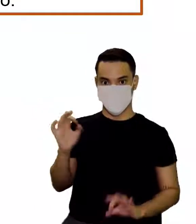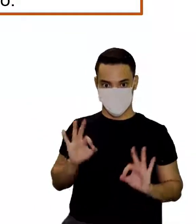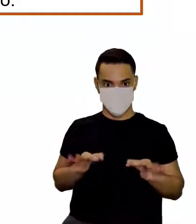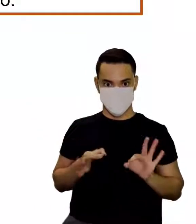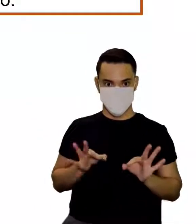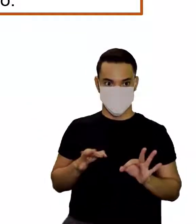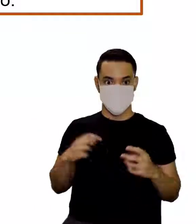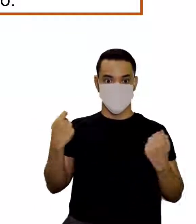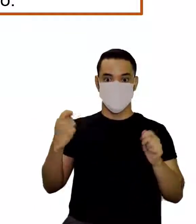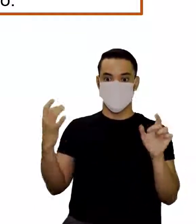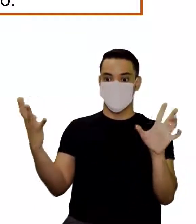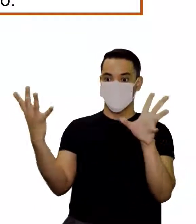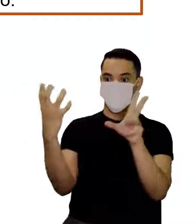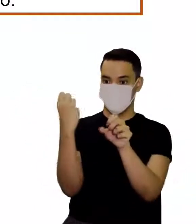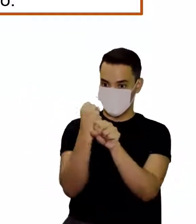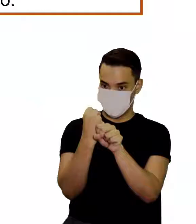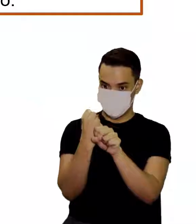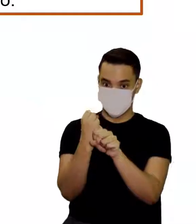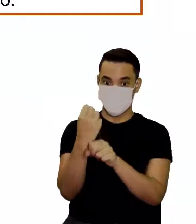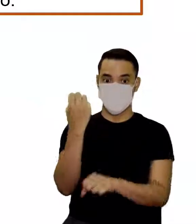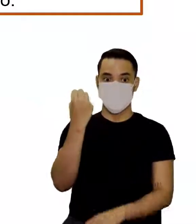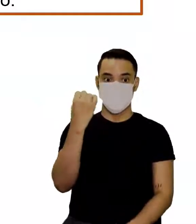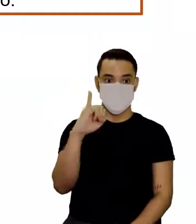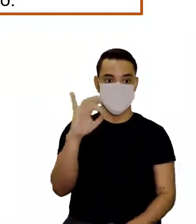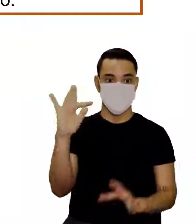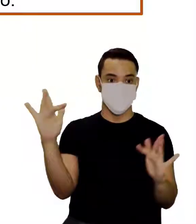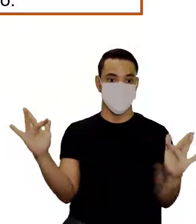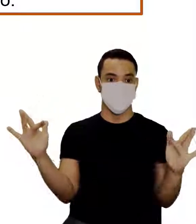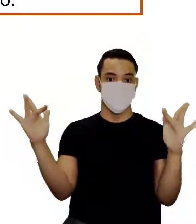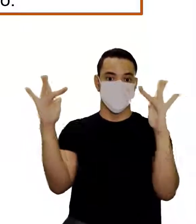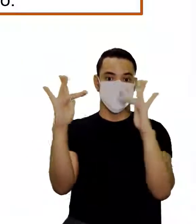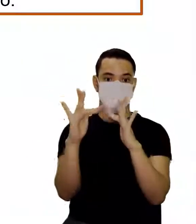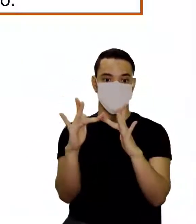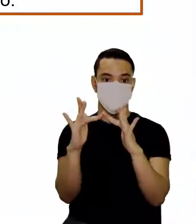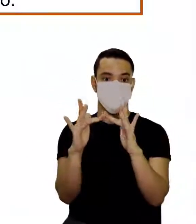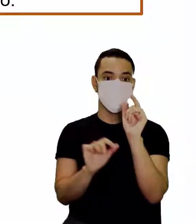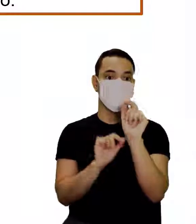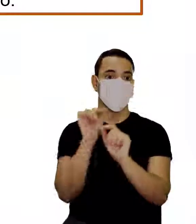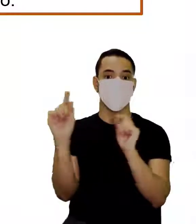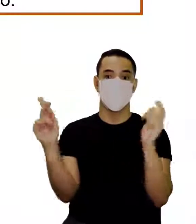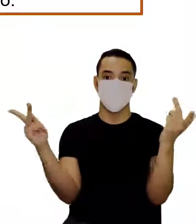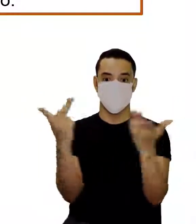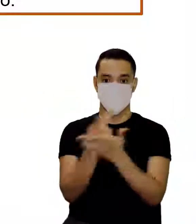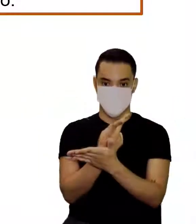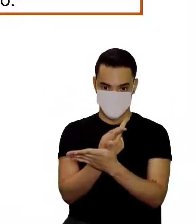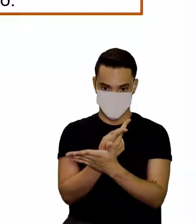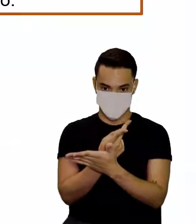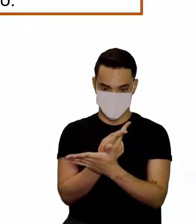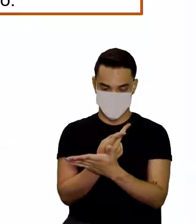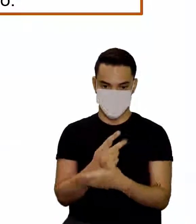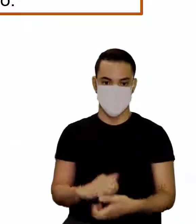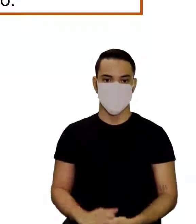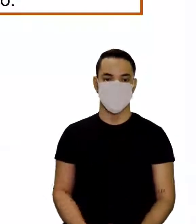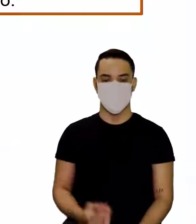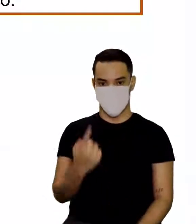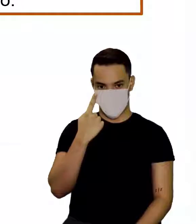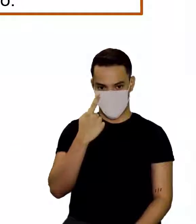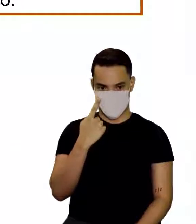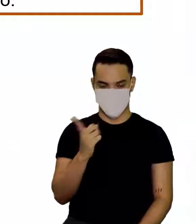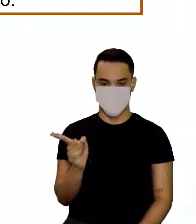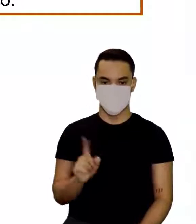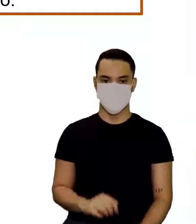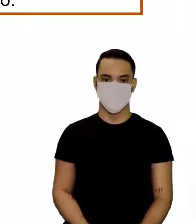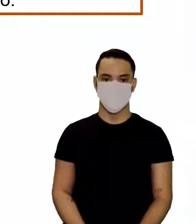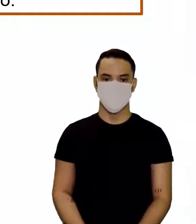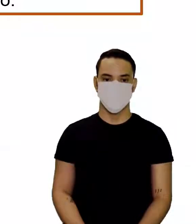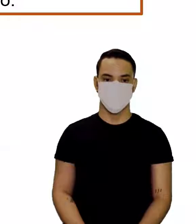Tenho que somar. Quando eu encostar, olha o que, que acontece. Quando eu encosto, esses quatro